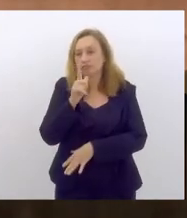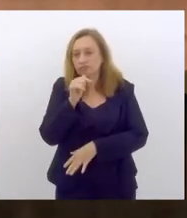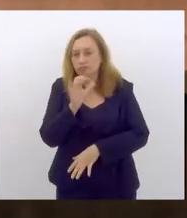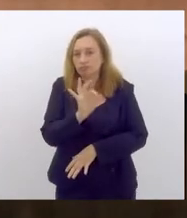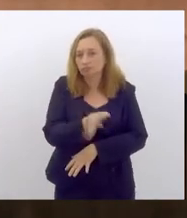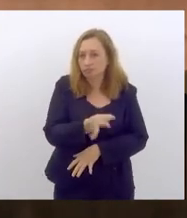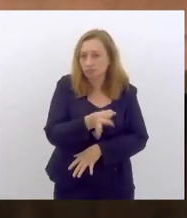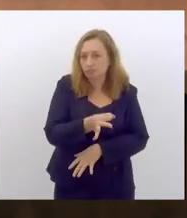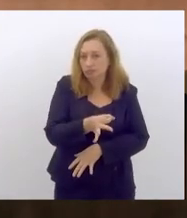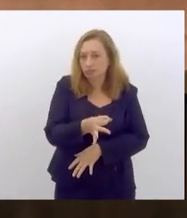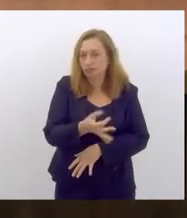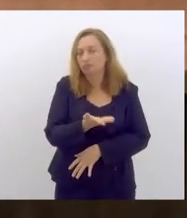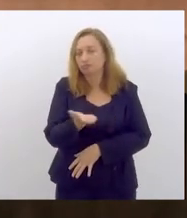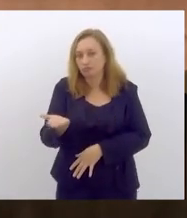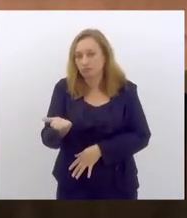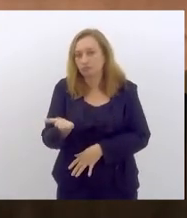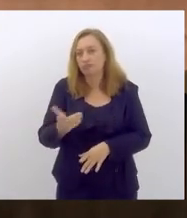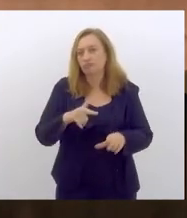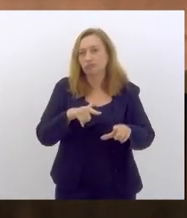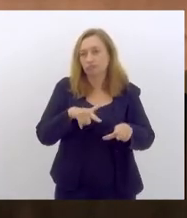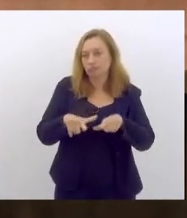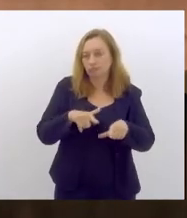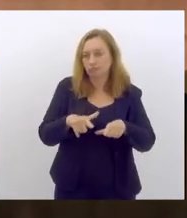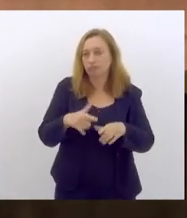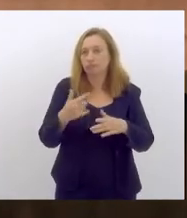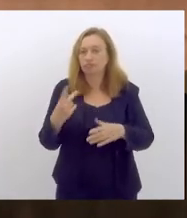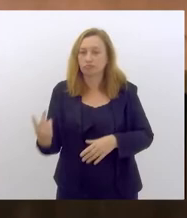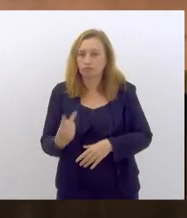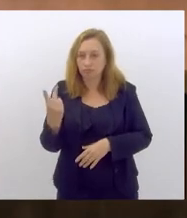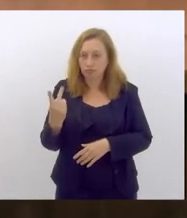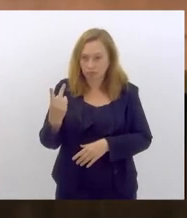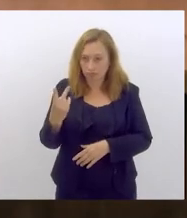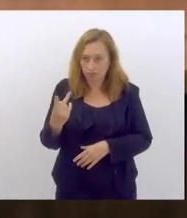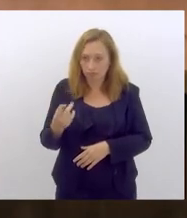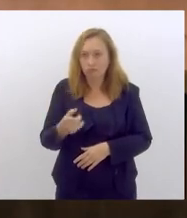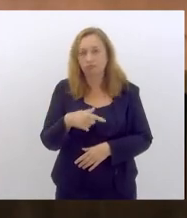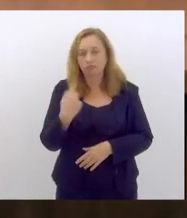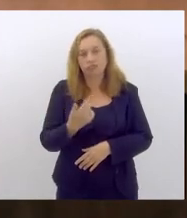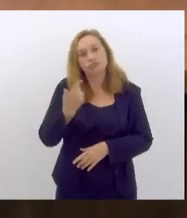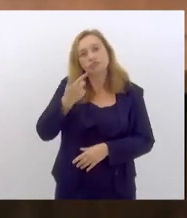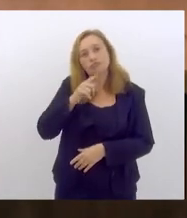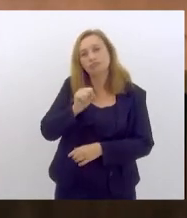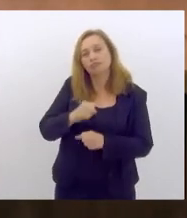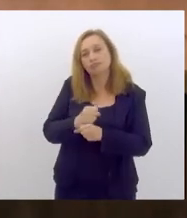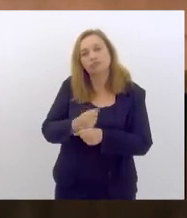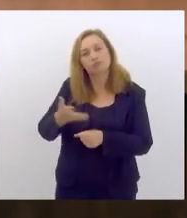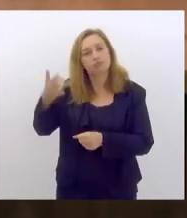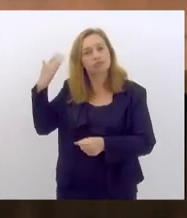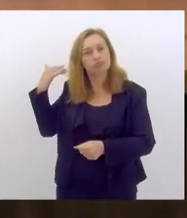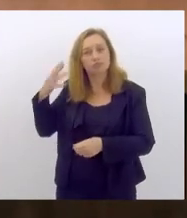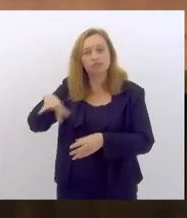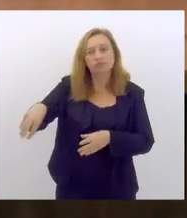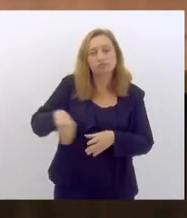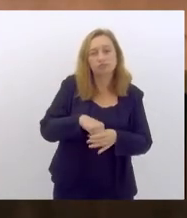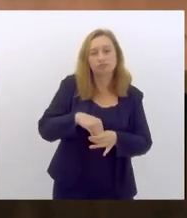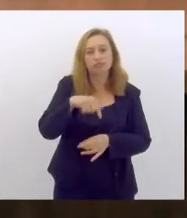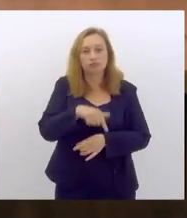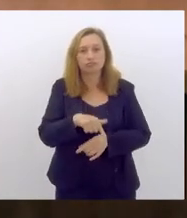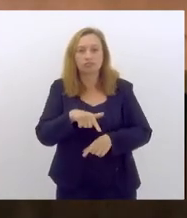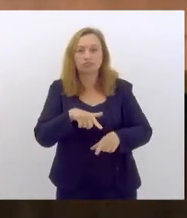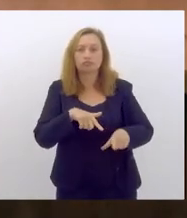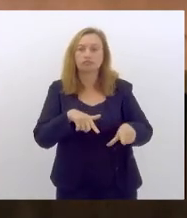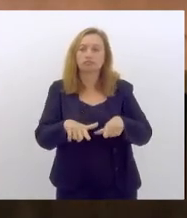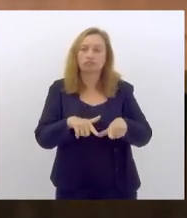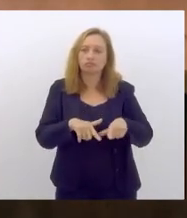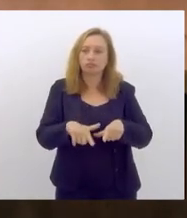fato, esses trabalhadores sejam valorizados, porque isso é o mínimo. A gente conseguiu, no ano passado, incluir aqui os trabalhadores da FAETEC